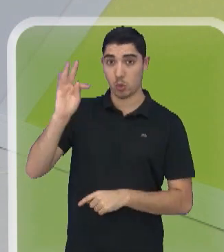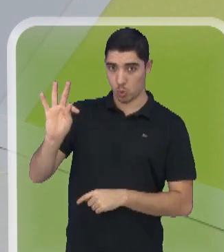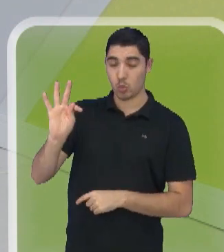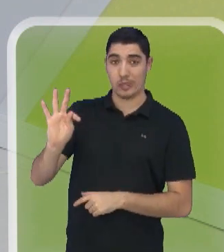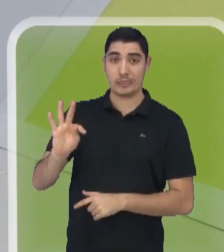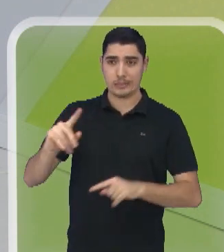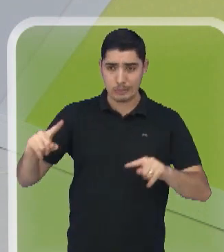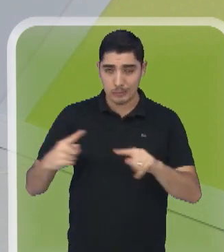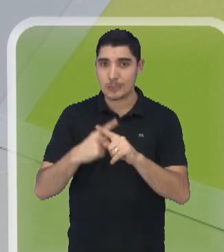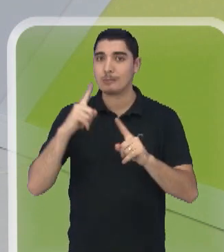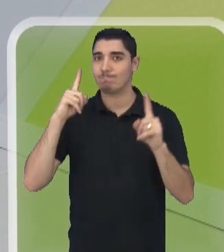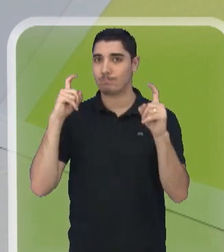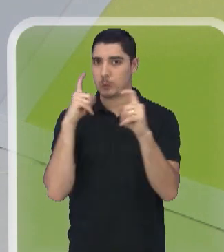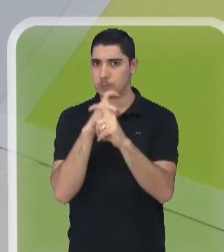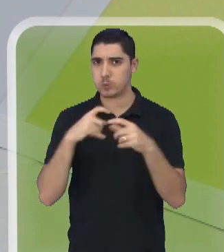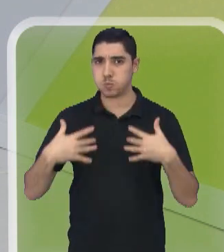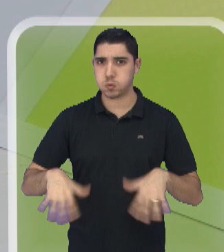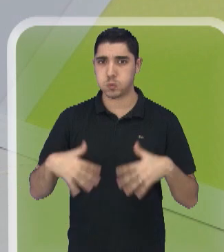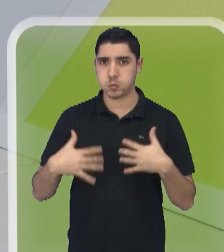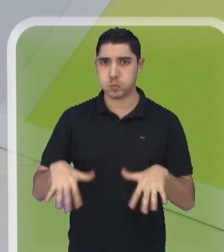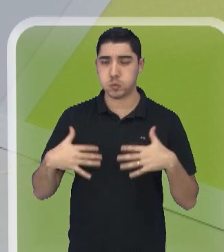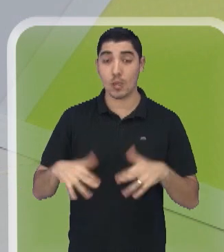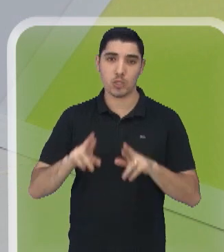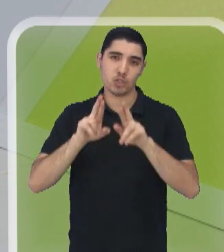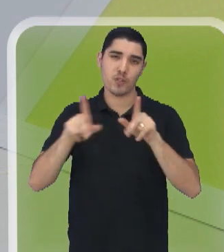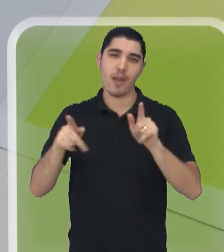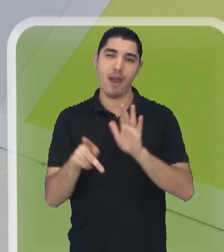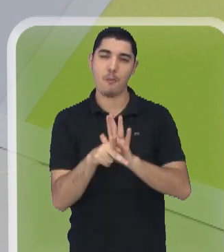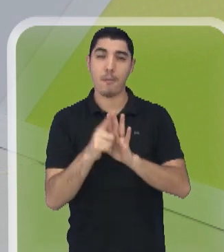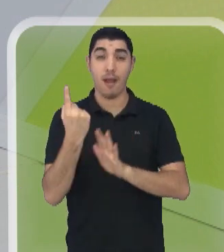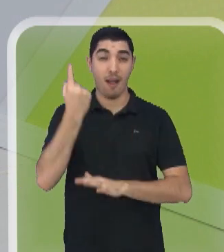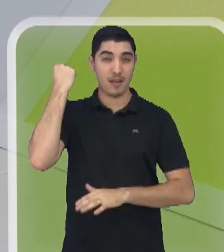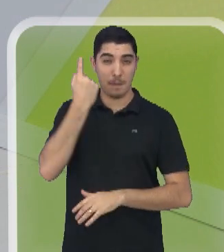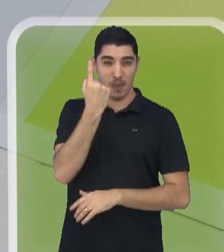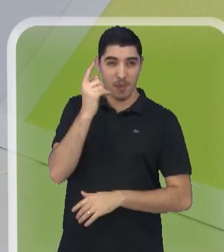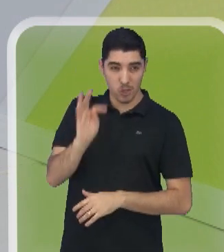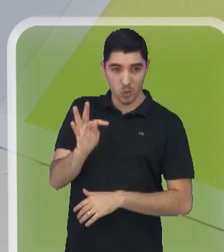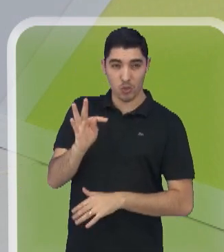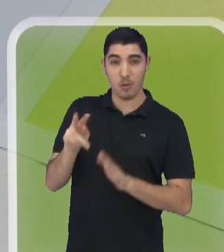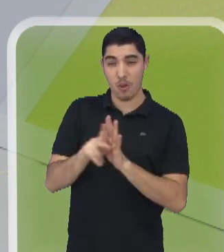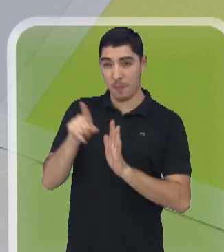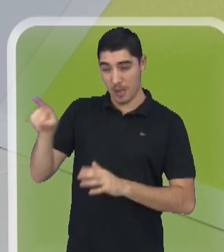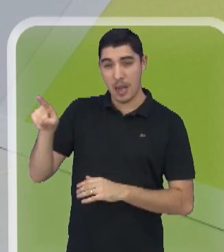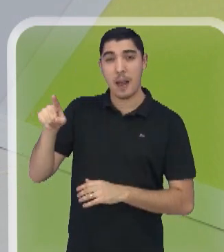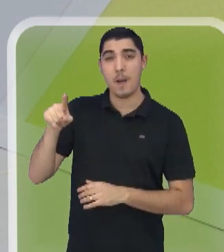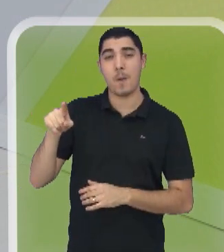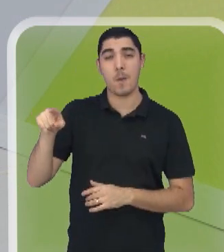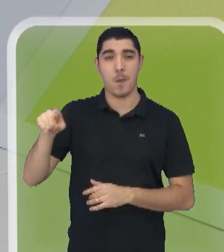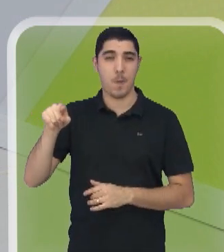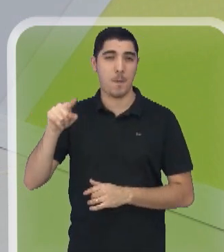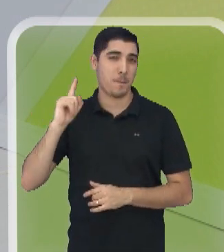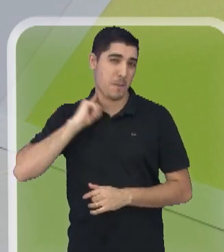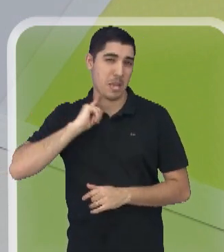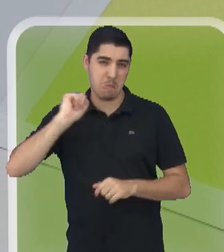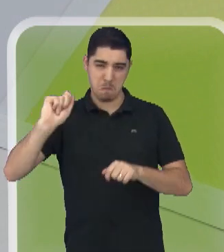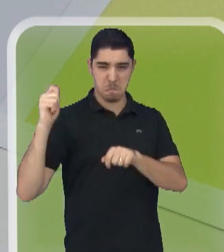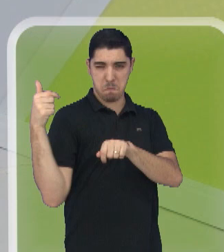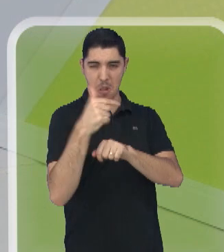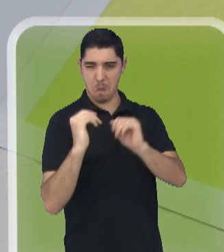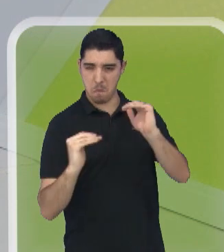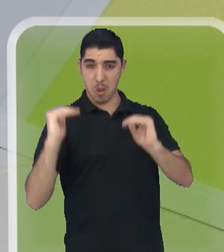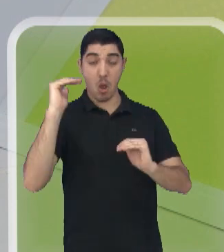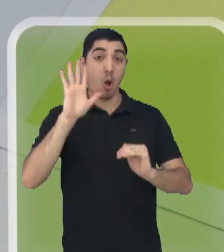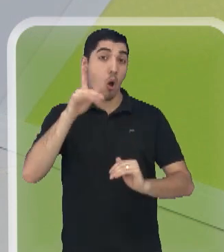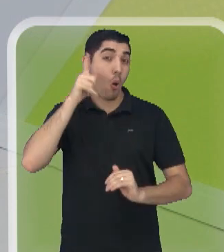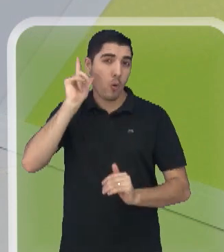partida muito disputada. Diferente do que foi o encontro do primeiro turno, onde o Minas amassou o São José, ontem, mesmo com a